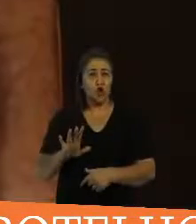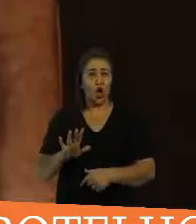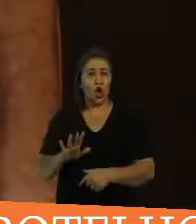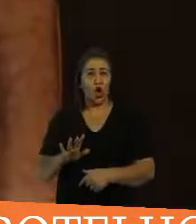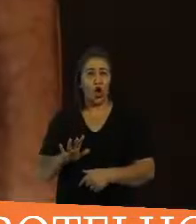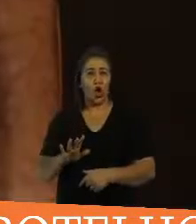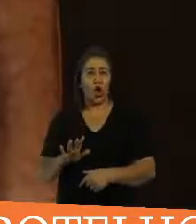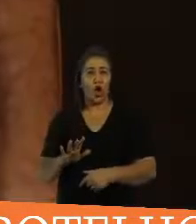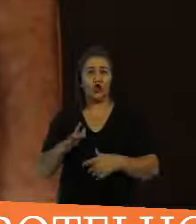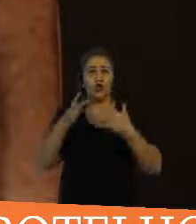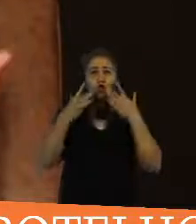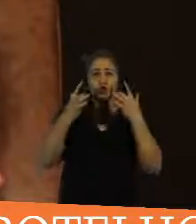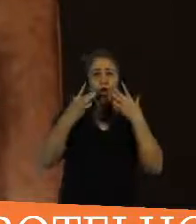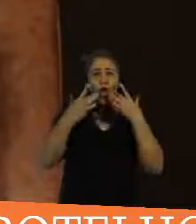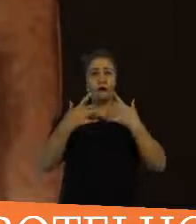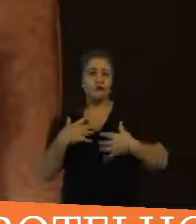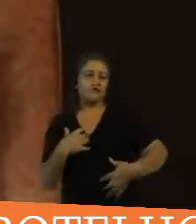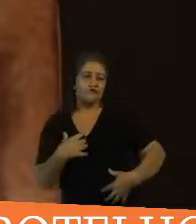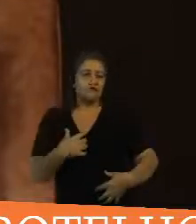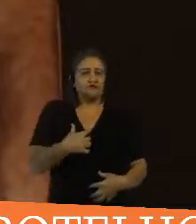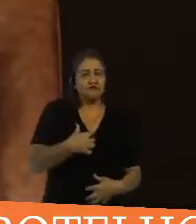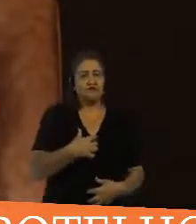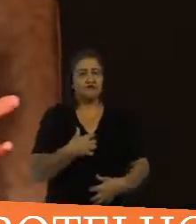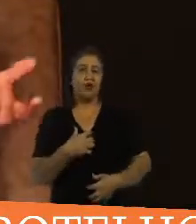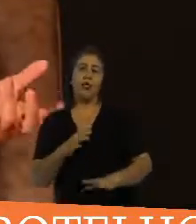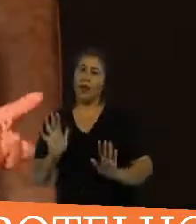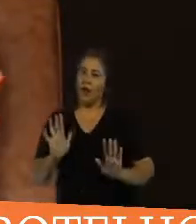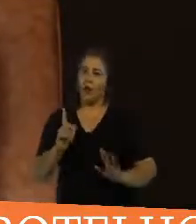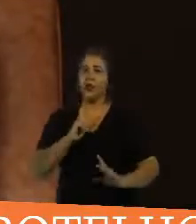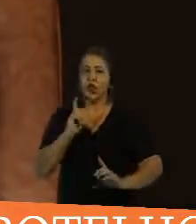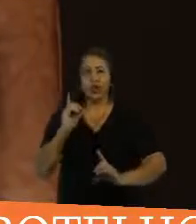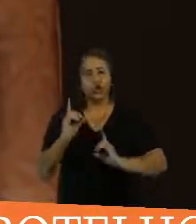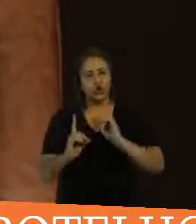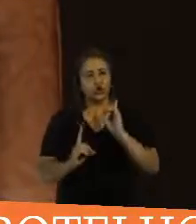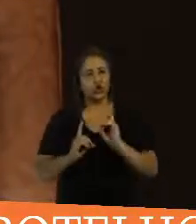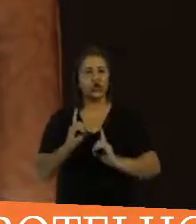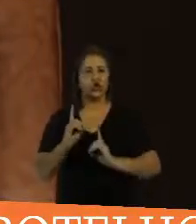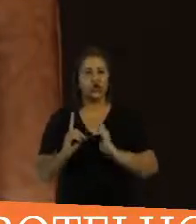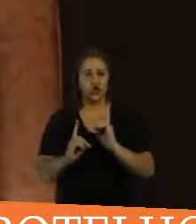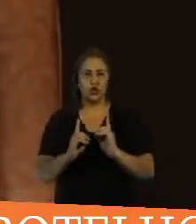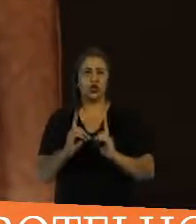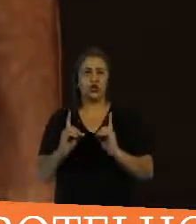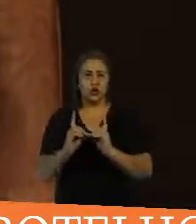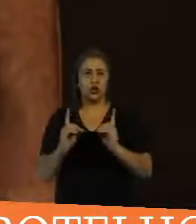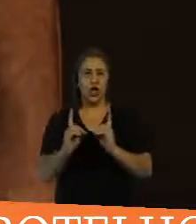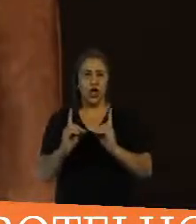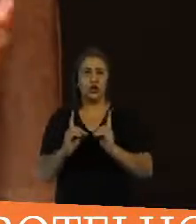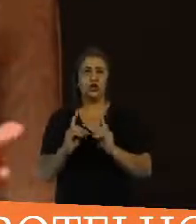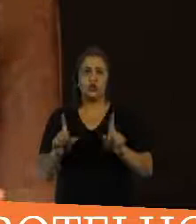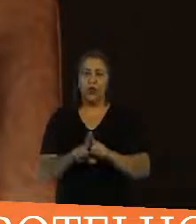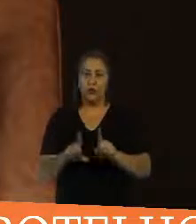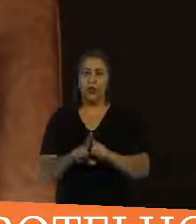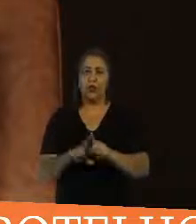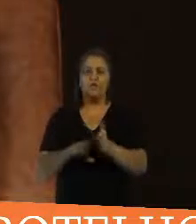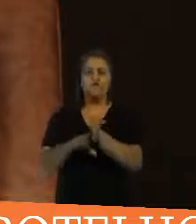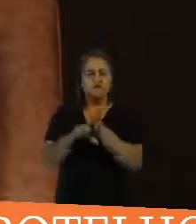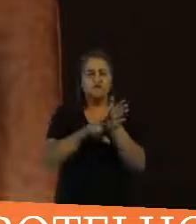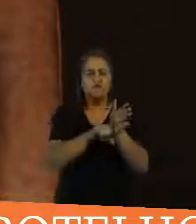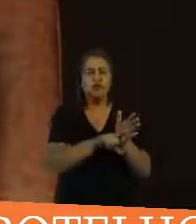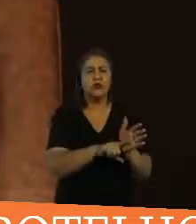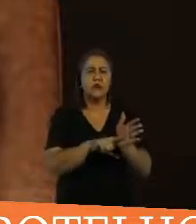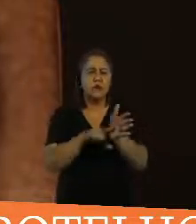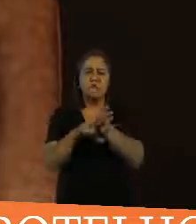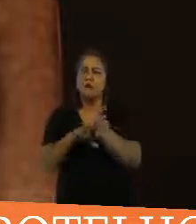performático. Ele também tem um lado didático e tem um lado de pesquisa. O de pesquisa é esse, que a gente está